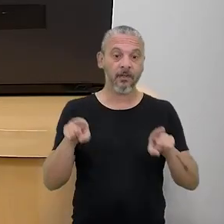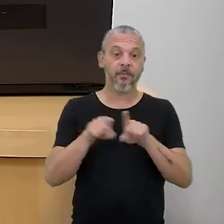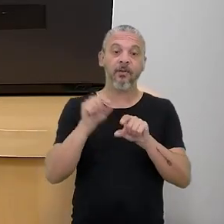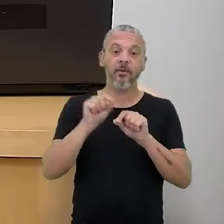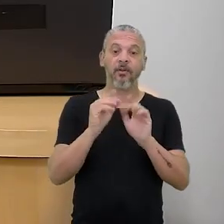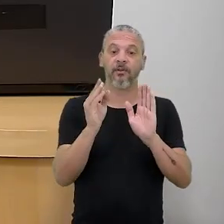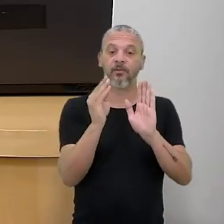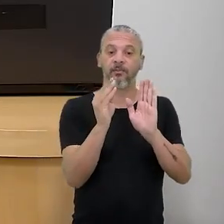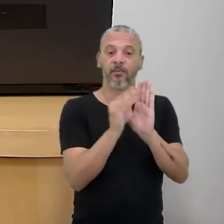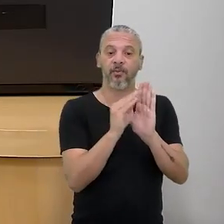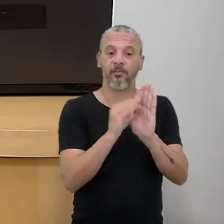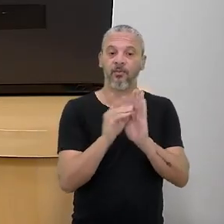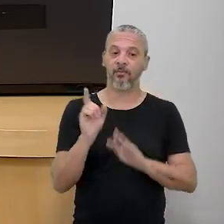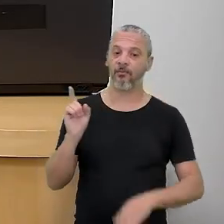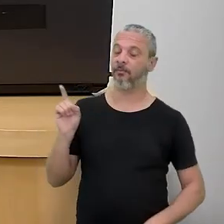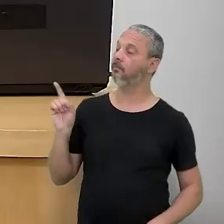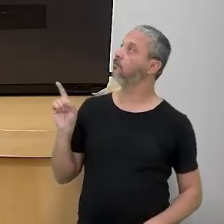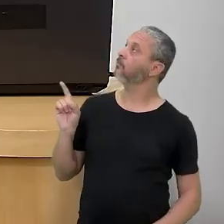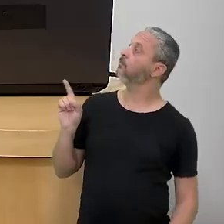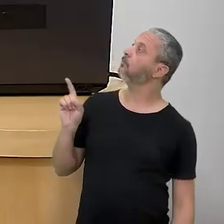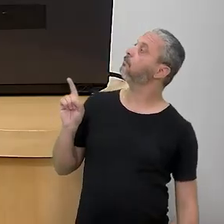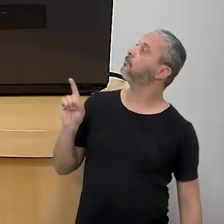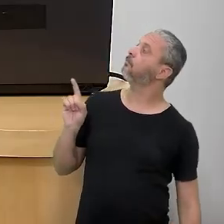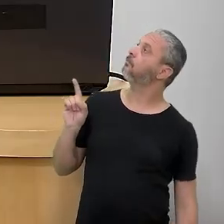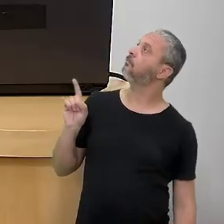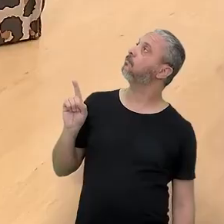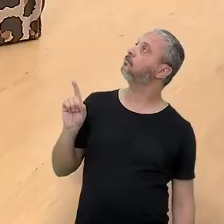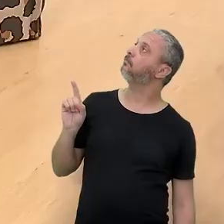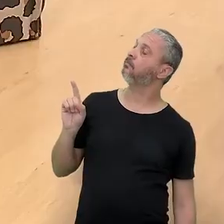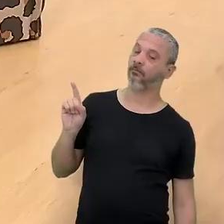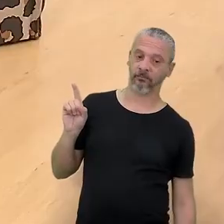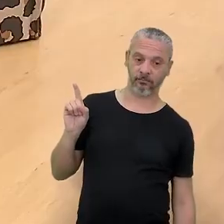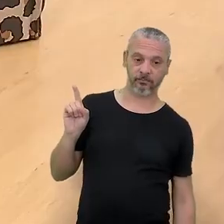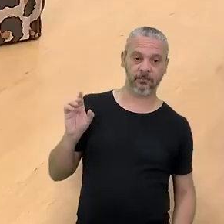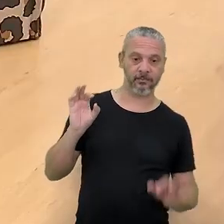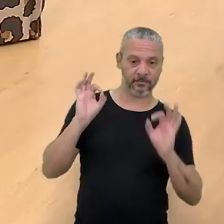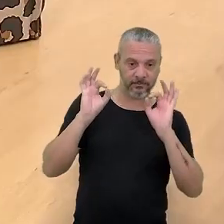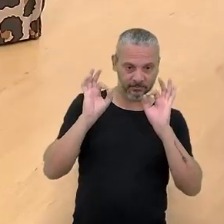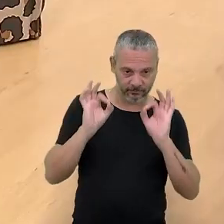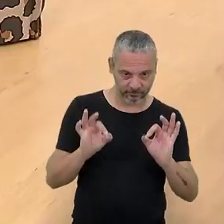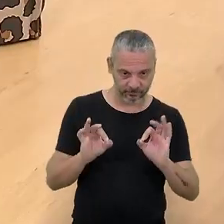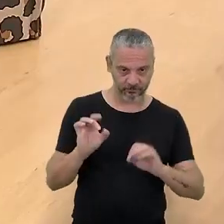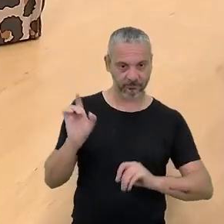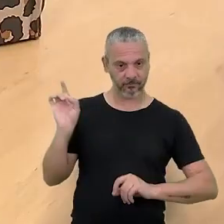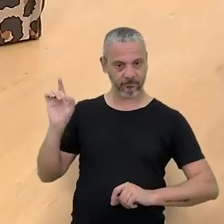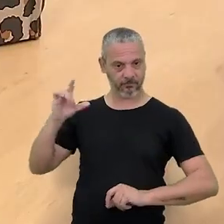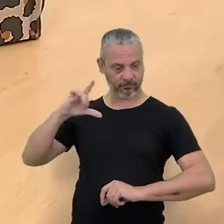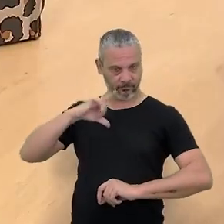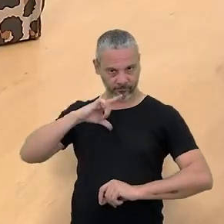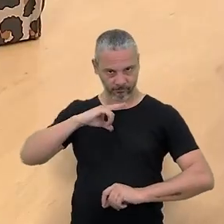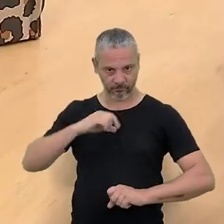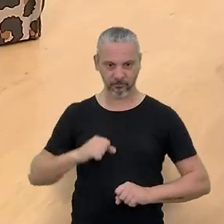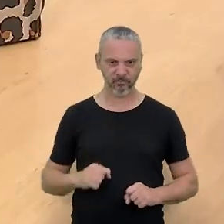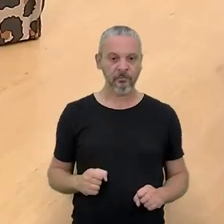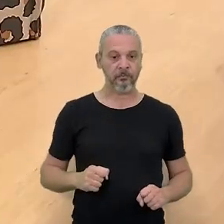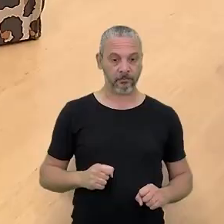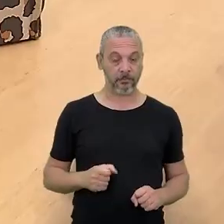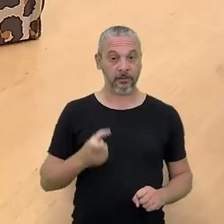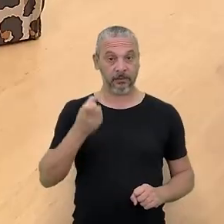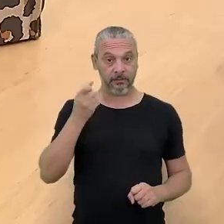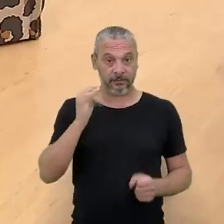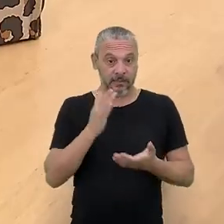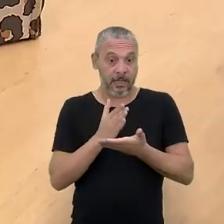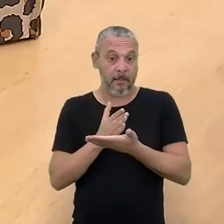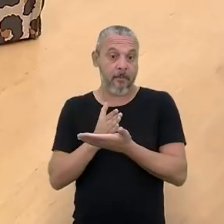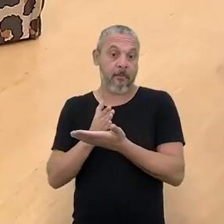a gente fez o tamanho certinho. Então, aqui, ó, eu tenho o encaixe certinho do servomotor na minha caixinha. Se